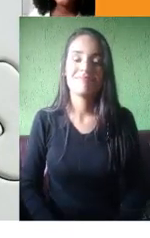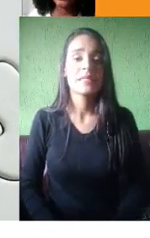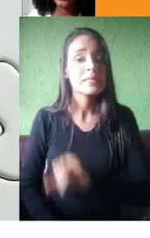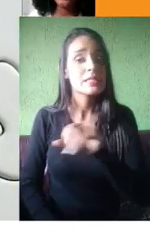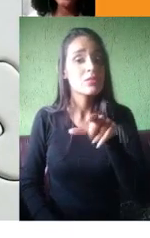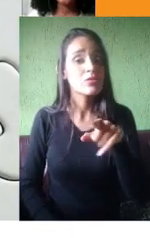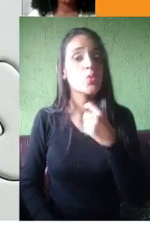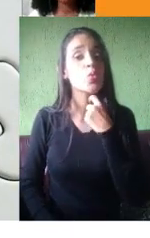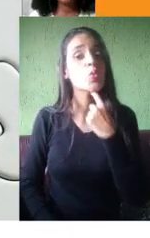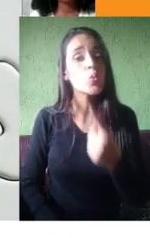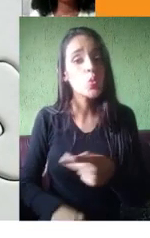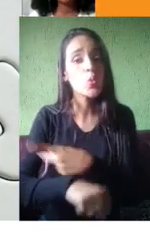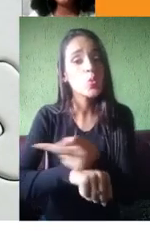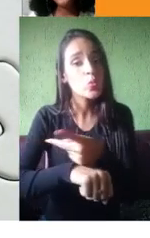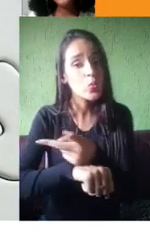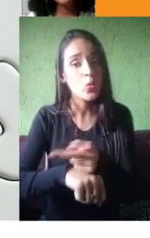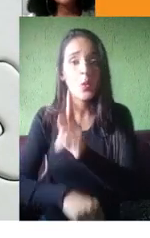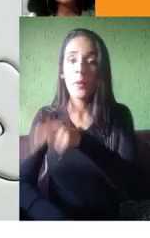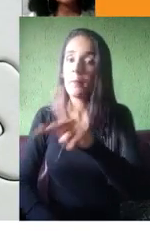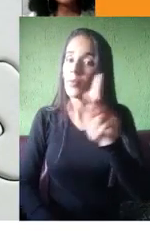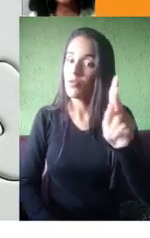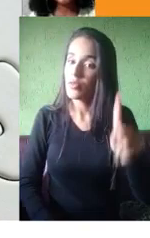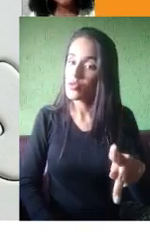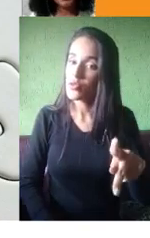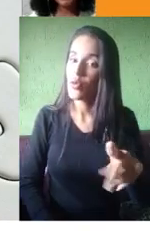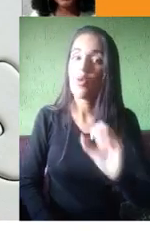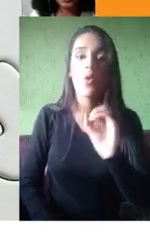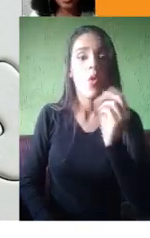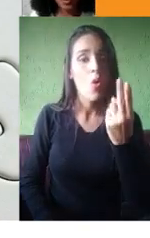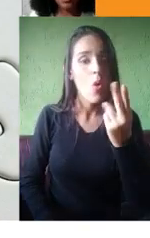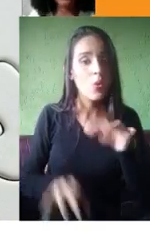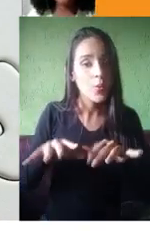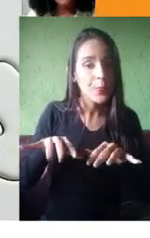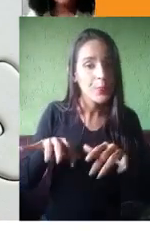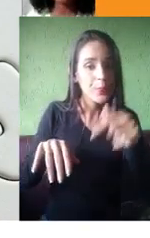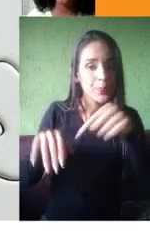bons estudos. Se houver alguma dúvida, procurem os mediadores de seus